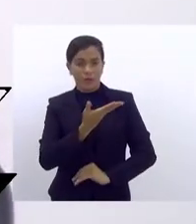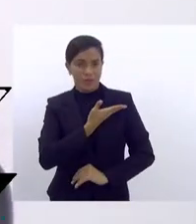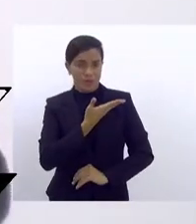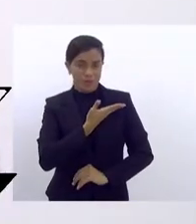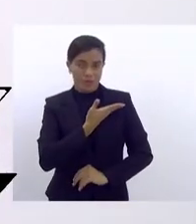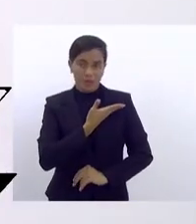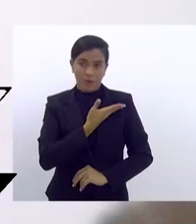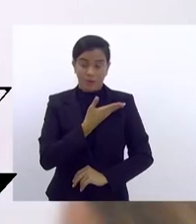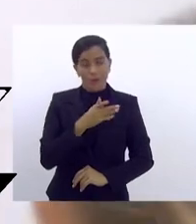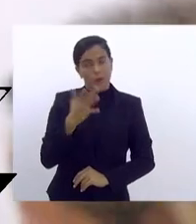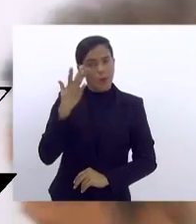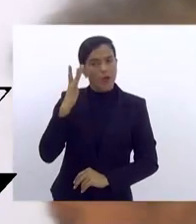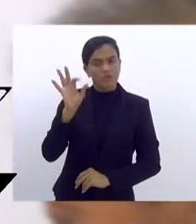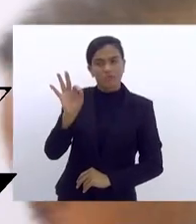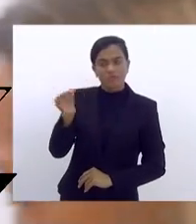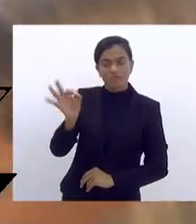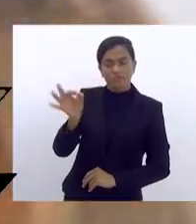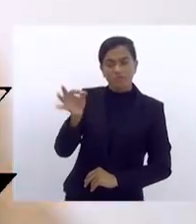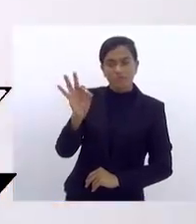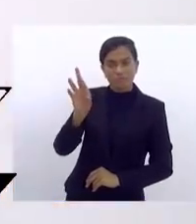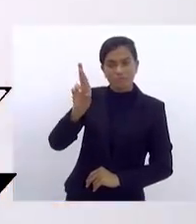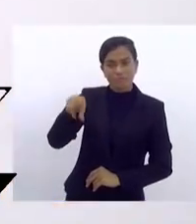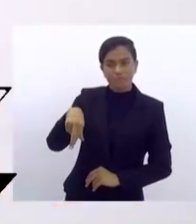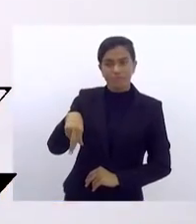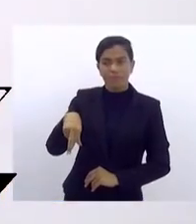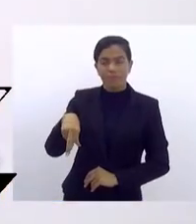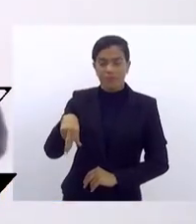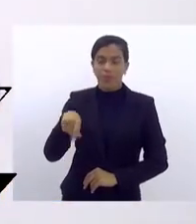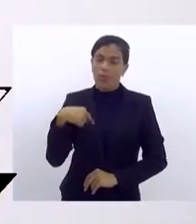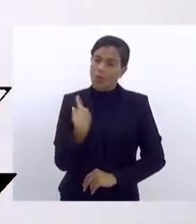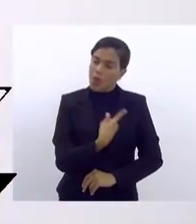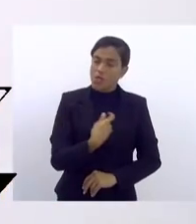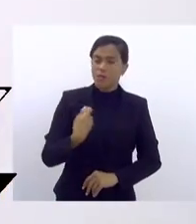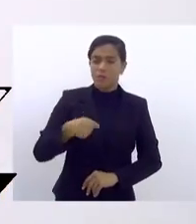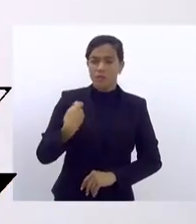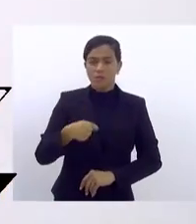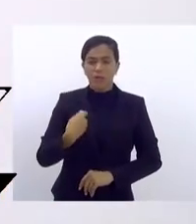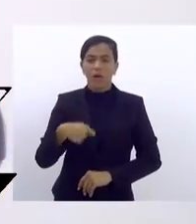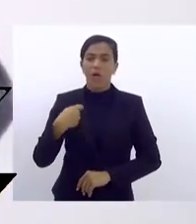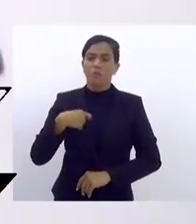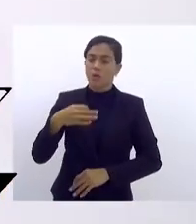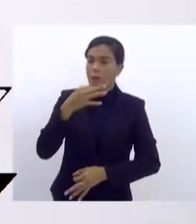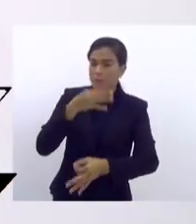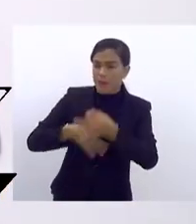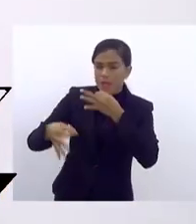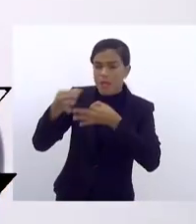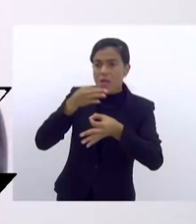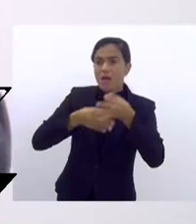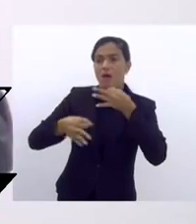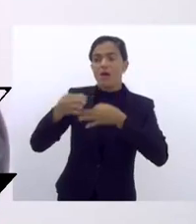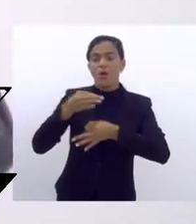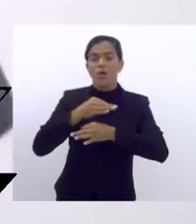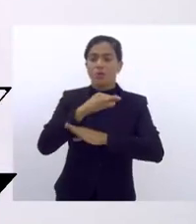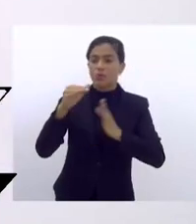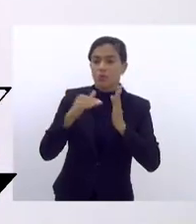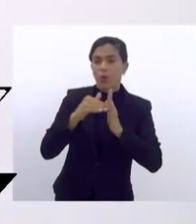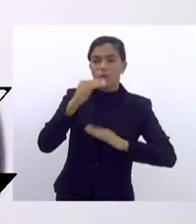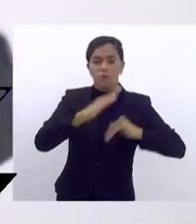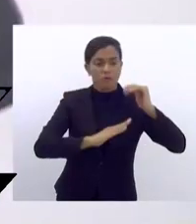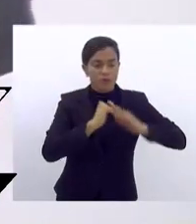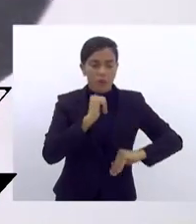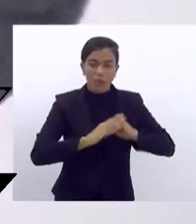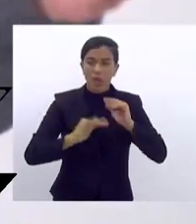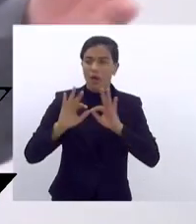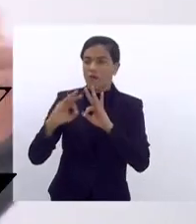eu acho que é isso mesmo que você falou nós temos que estar ouvindo a todos professores trabalhadores da educação pais